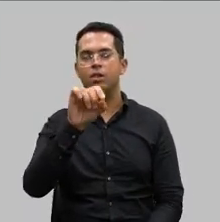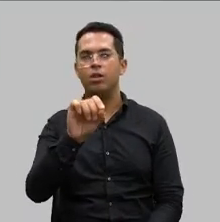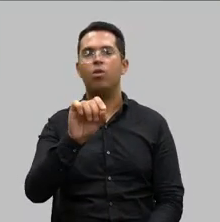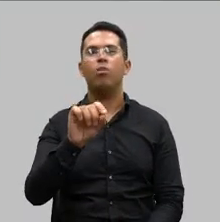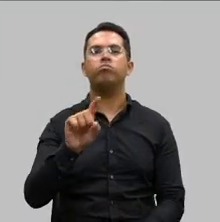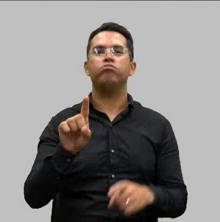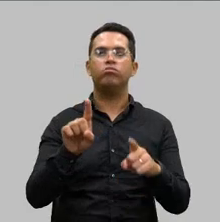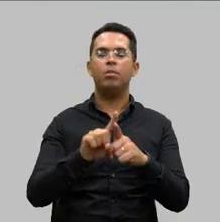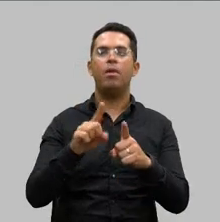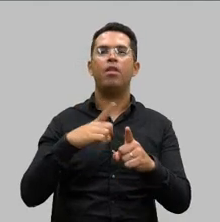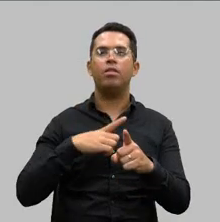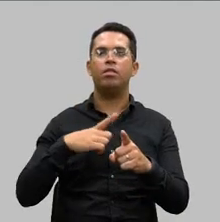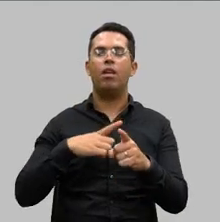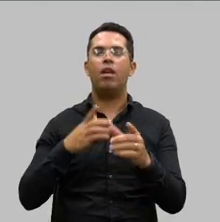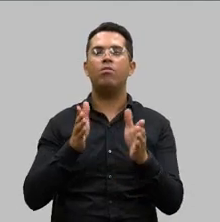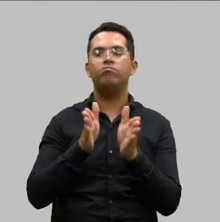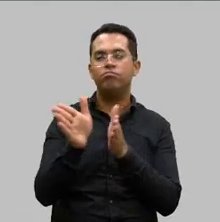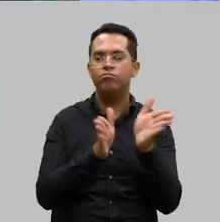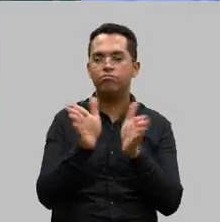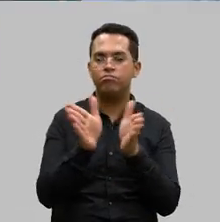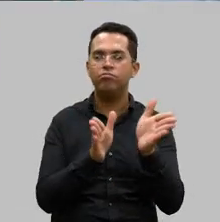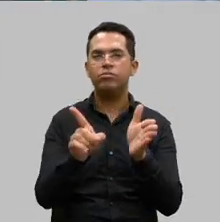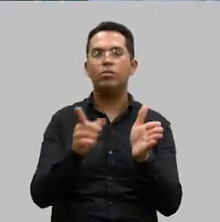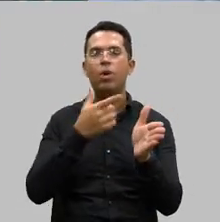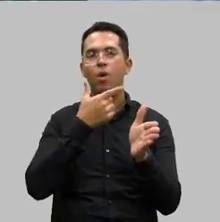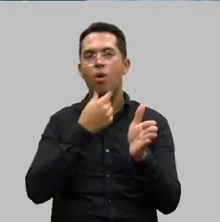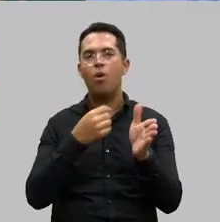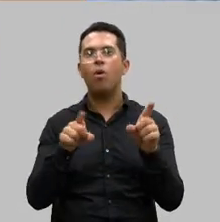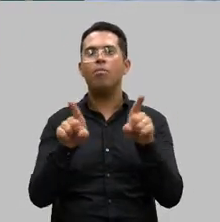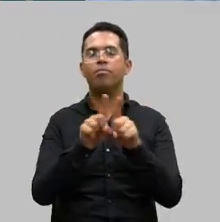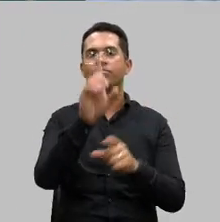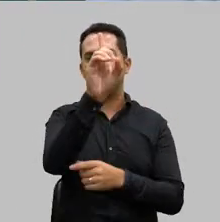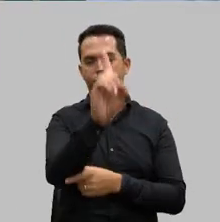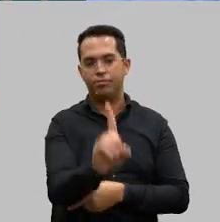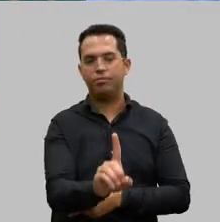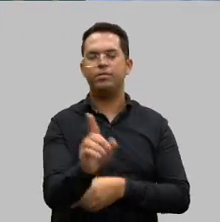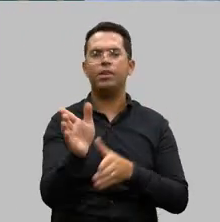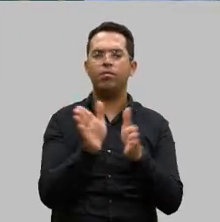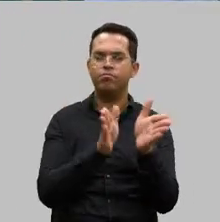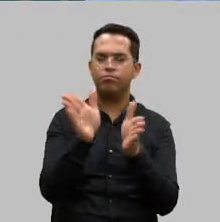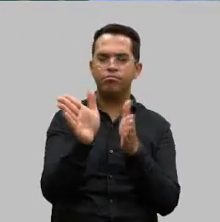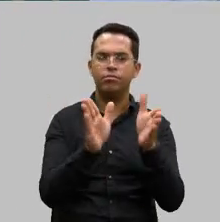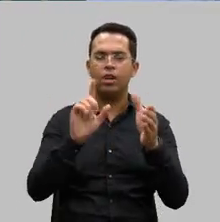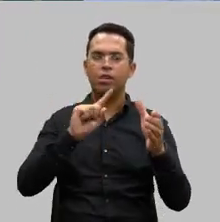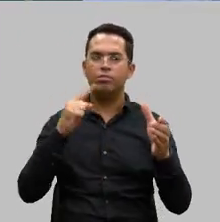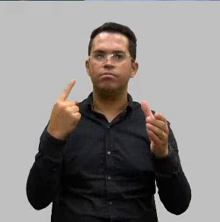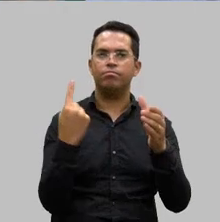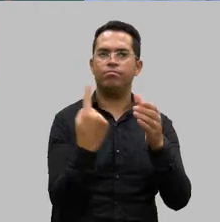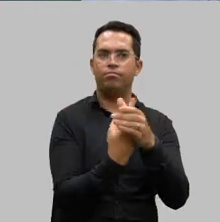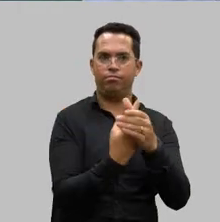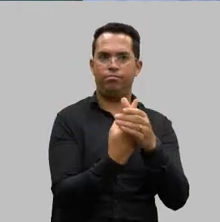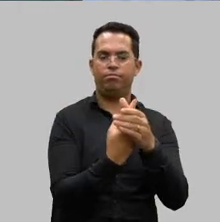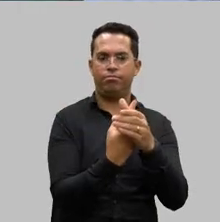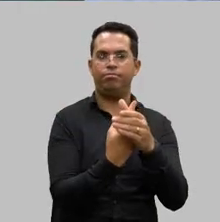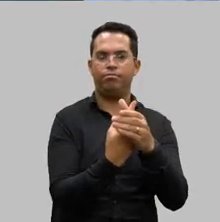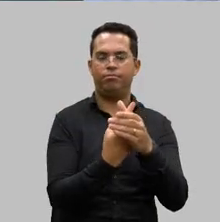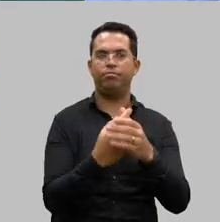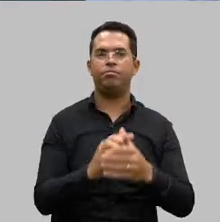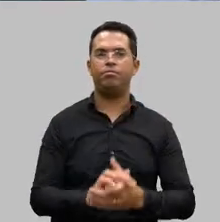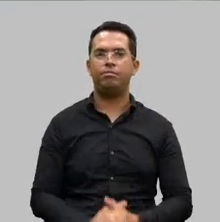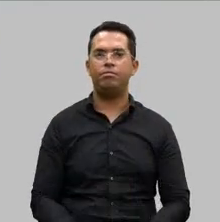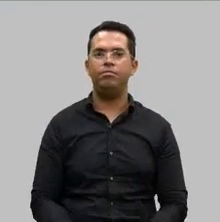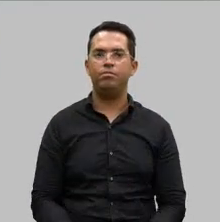inclusão cadeirante que consegue ter acesso aqui ao dispositivo assim como todos nós né Então esse é o papel do Poder